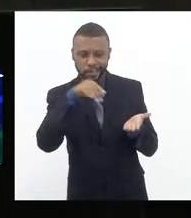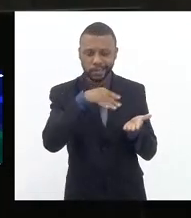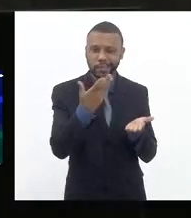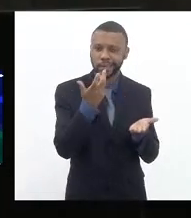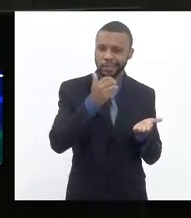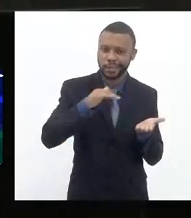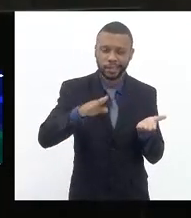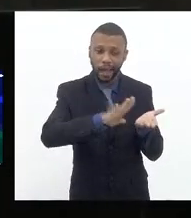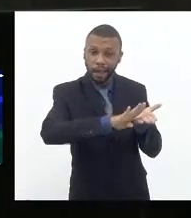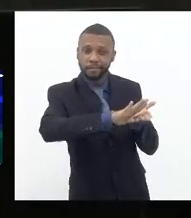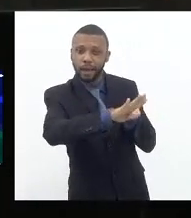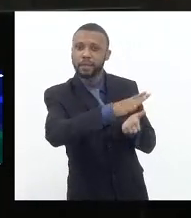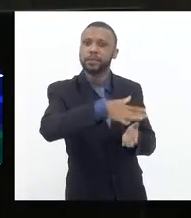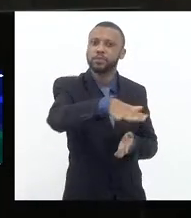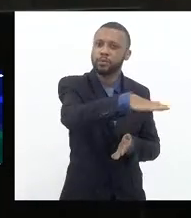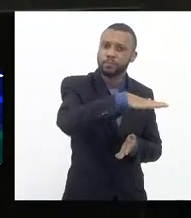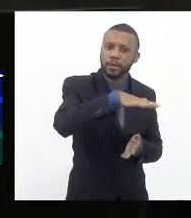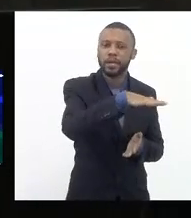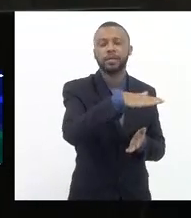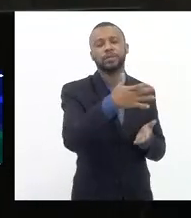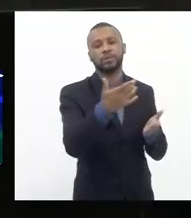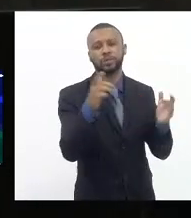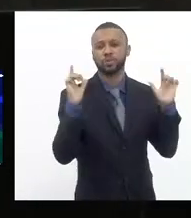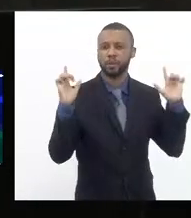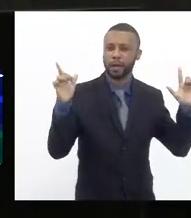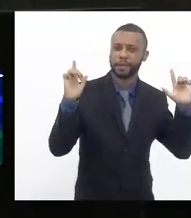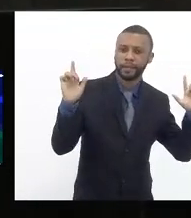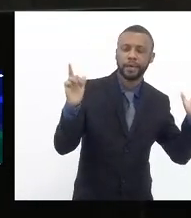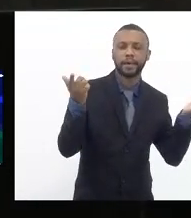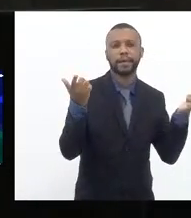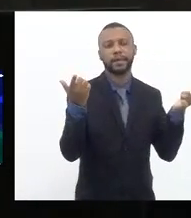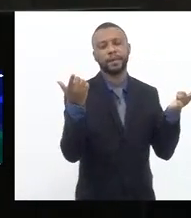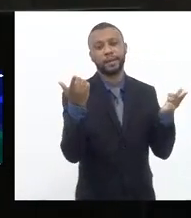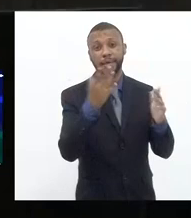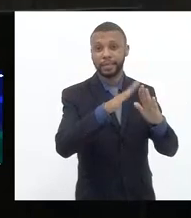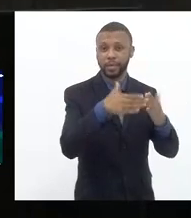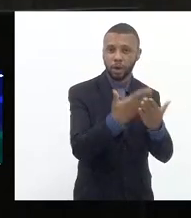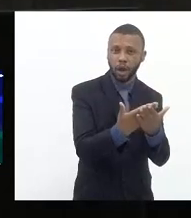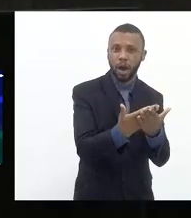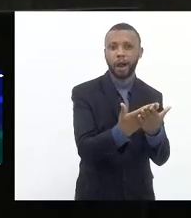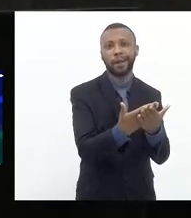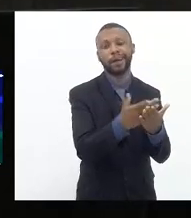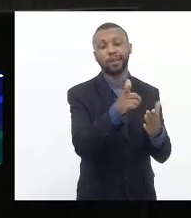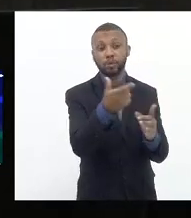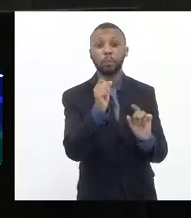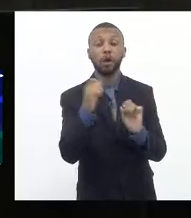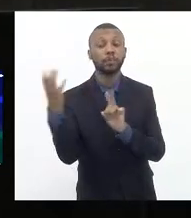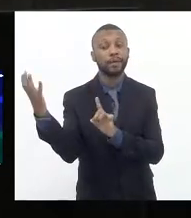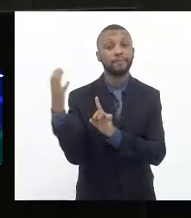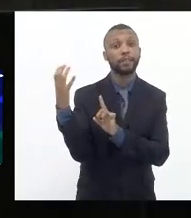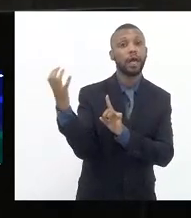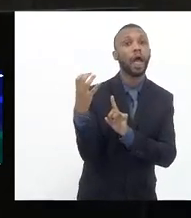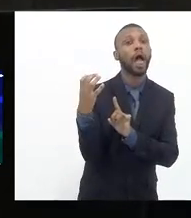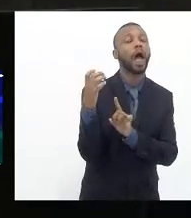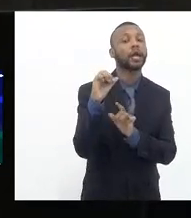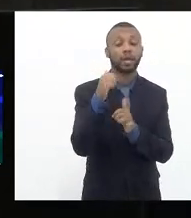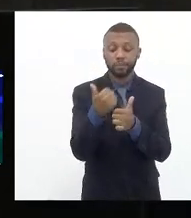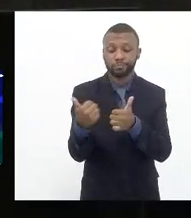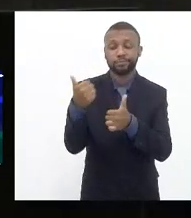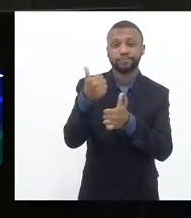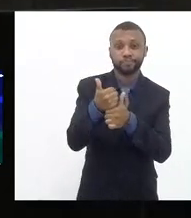psicológicos. E depois também faz com que essas crianças vão seguindo a liderança do